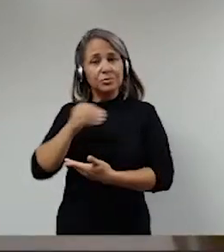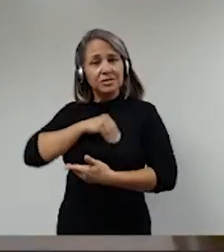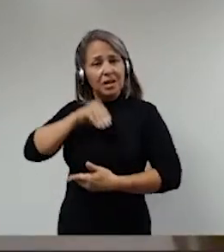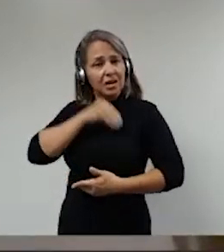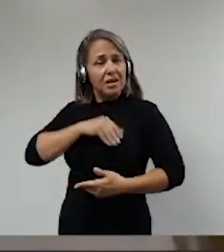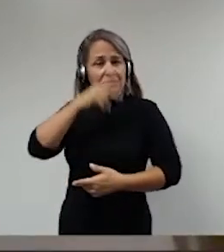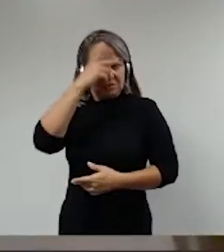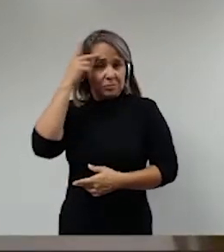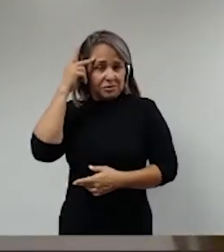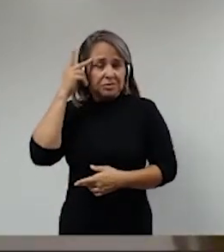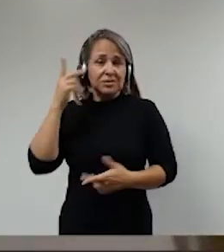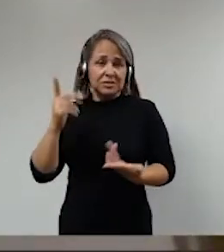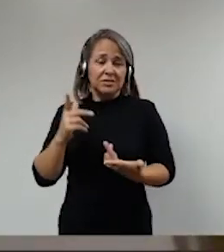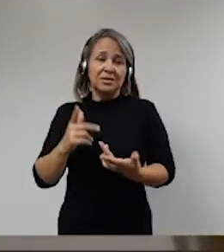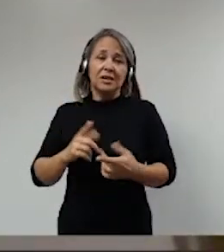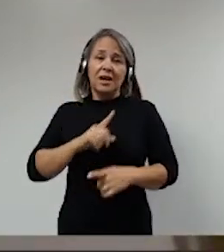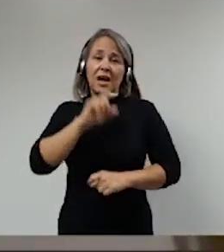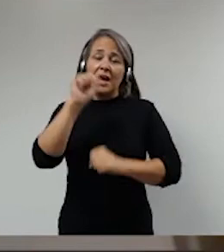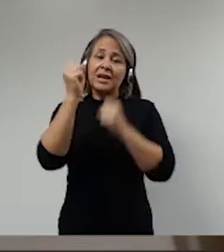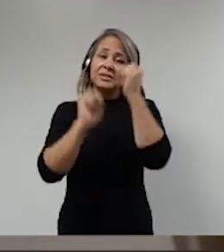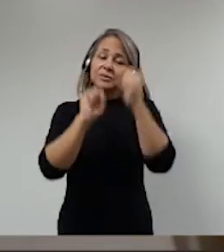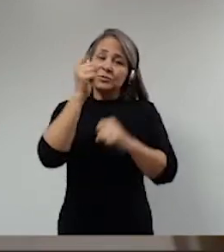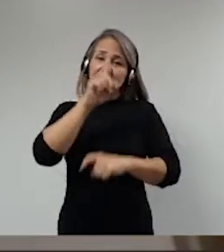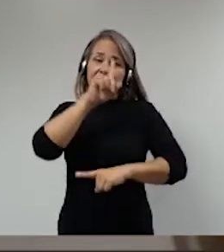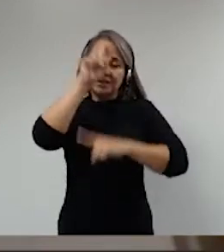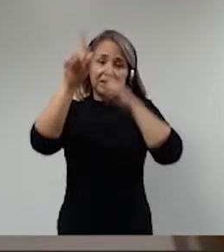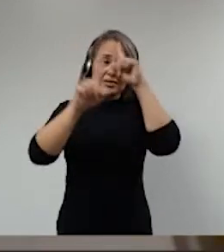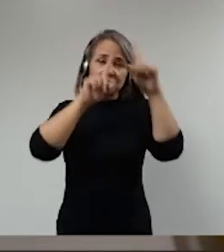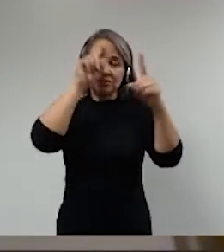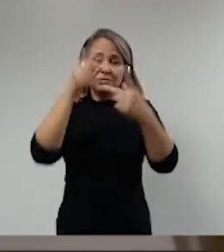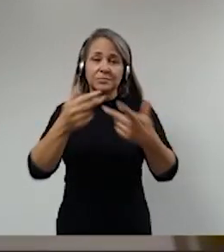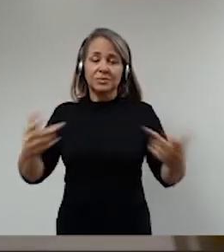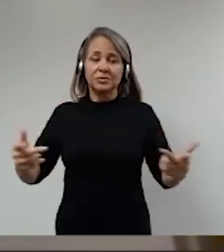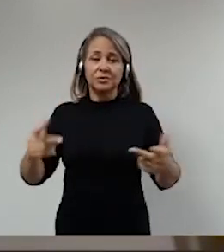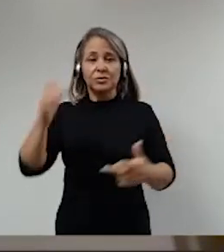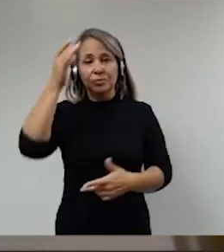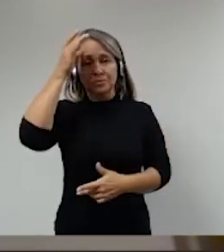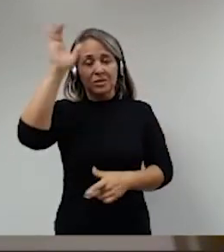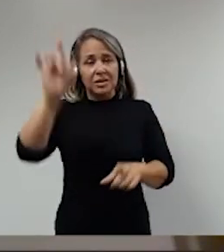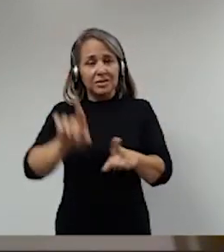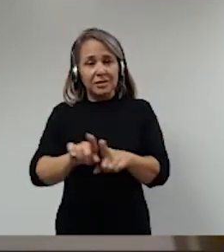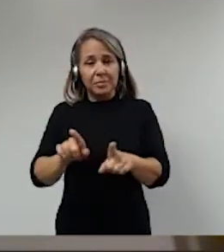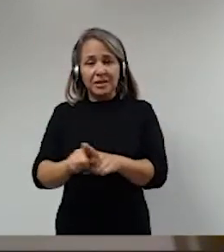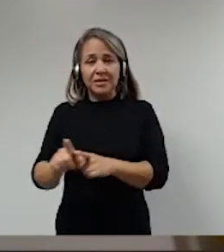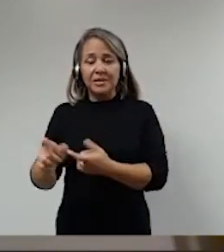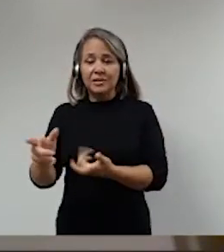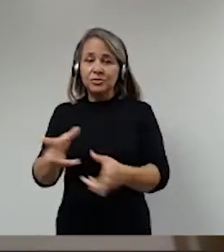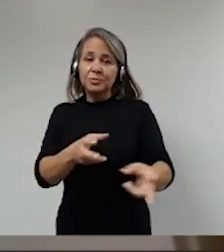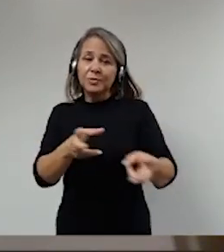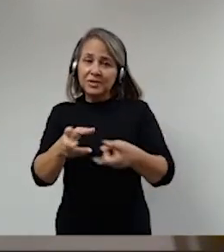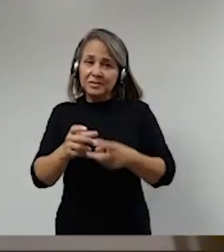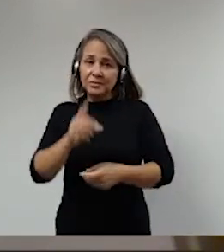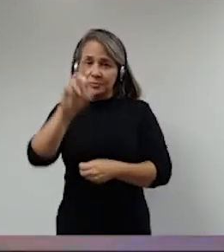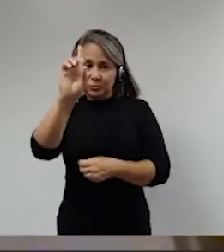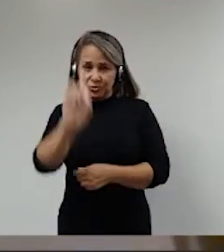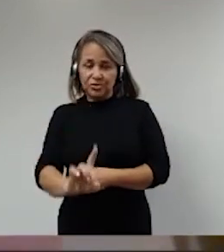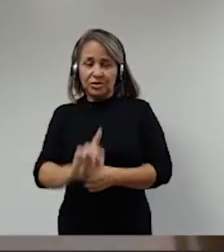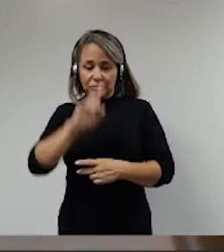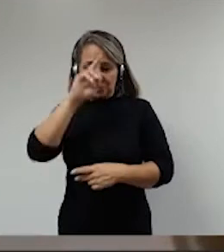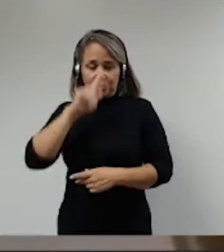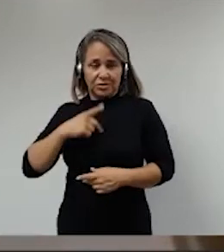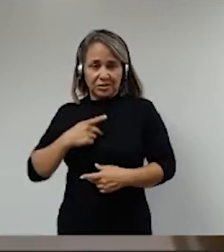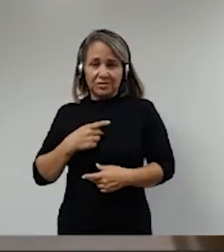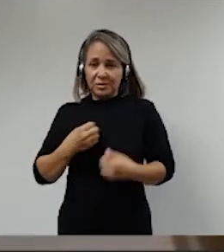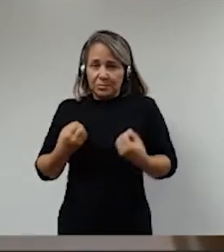impacto a indústria criativa do ponto de vista da produção dos bens culturais e do ponto de vista da exploração dos direitos autorais que advém deles, né? Então